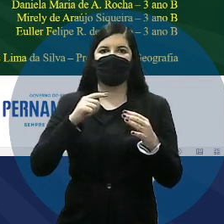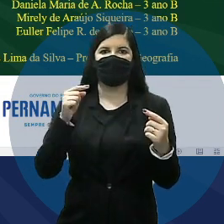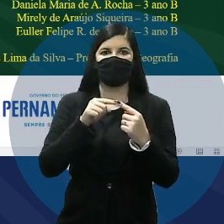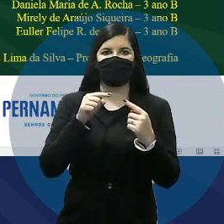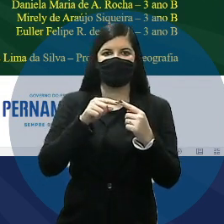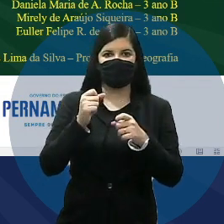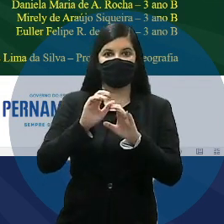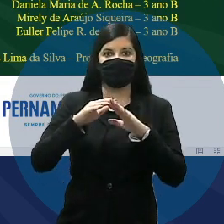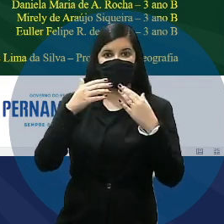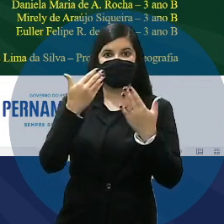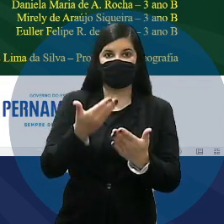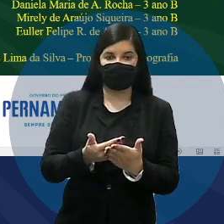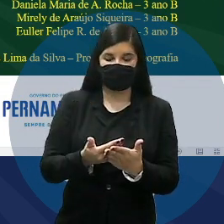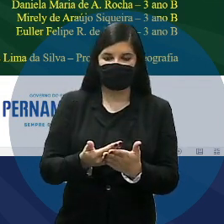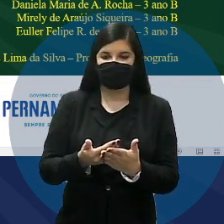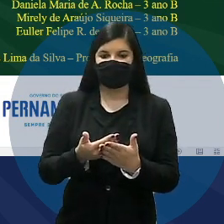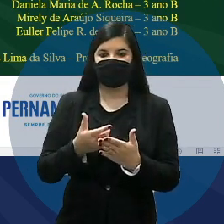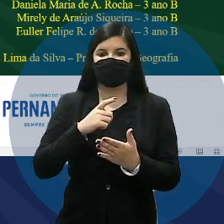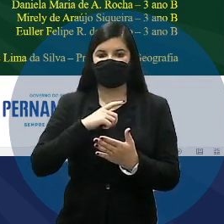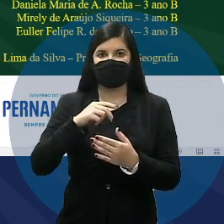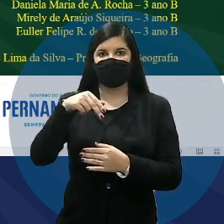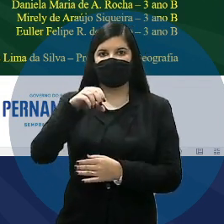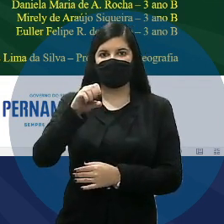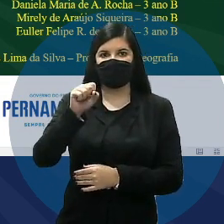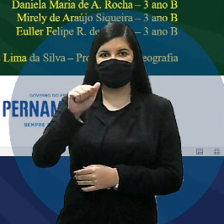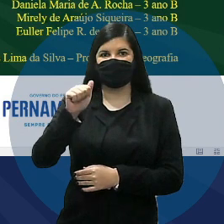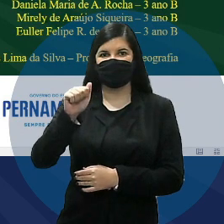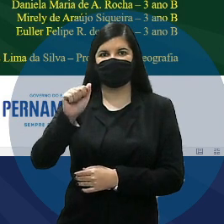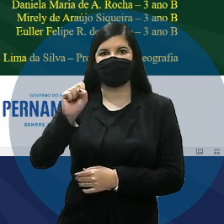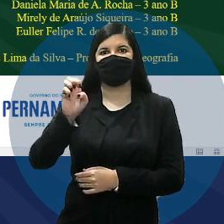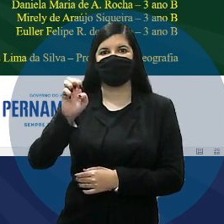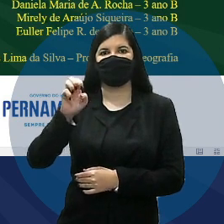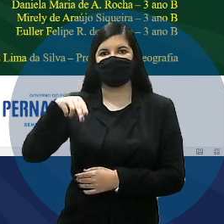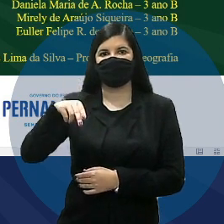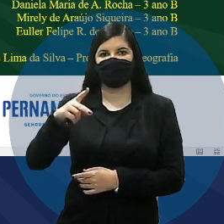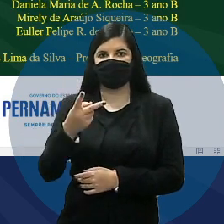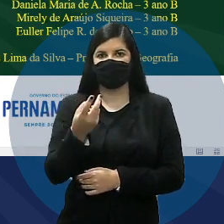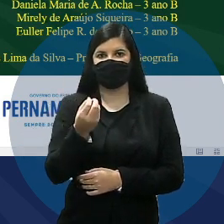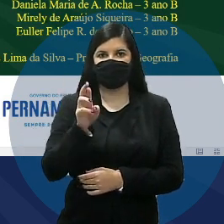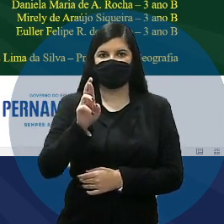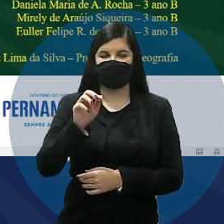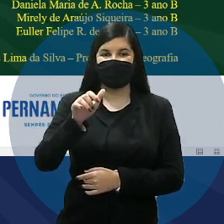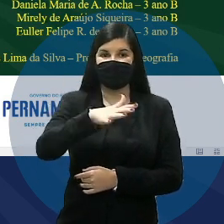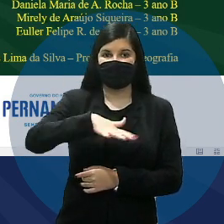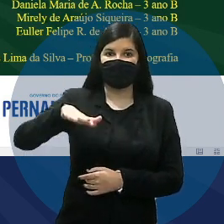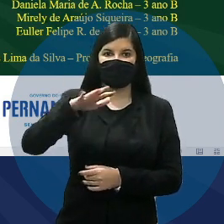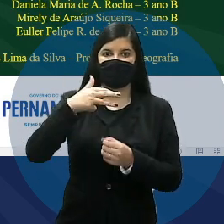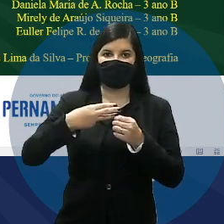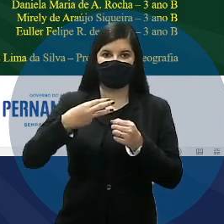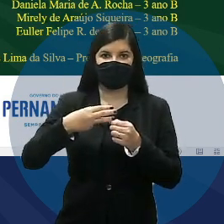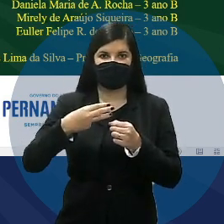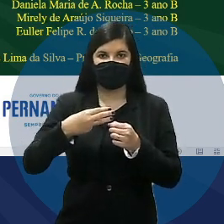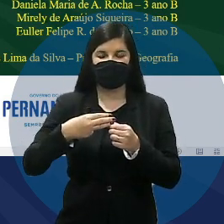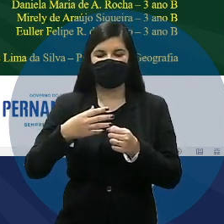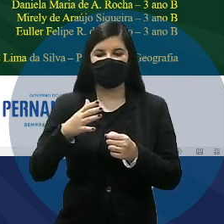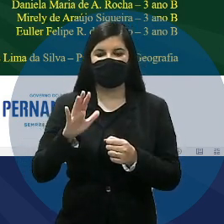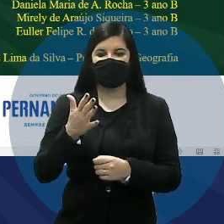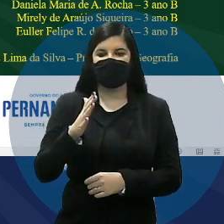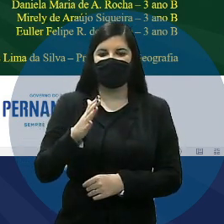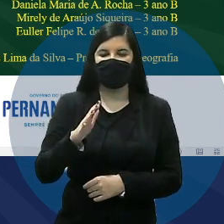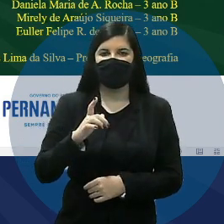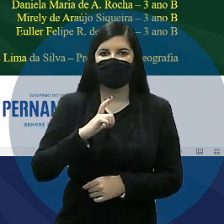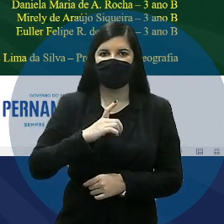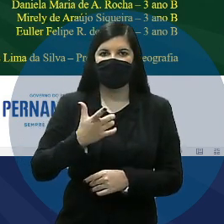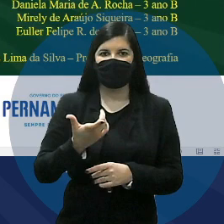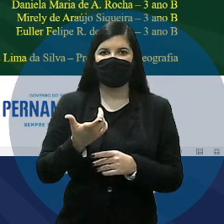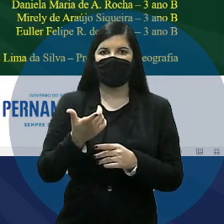nossa escola, a EREM Nossa Senhora do Perpétuo Socorro. A área do município, ela localiza-se na unidade